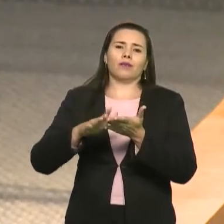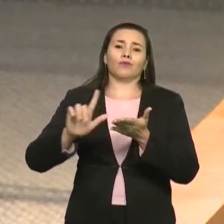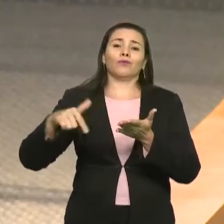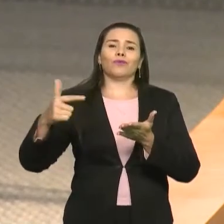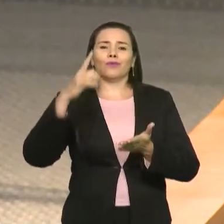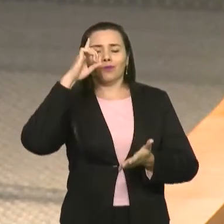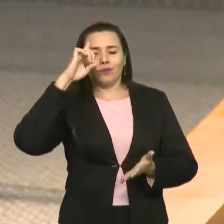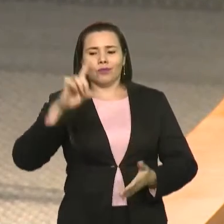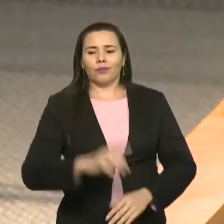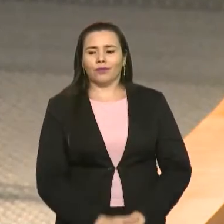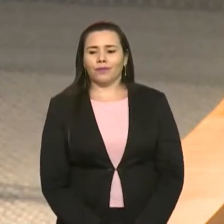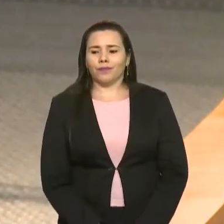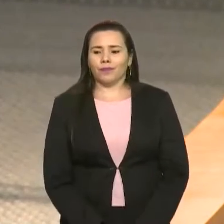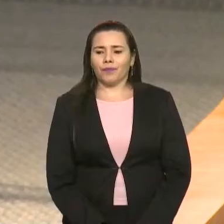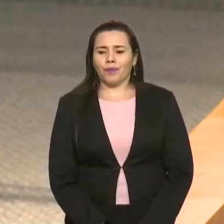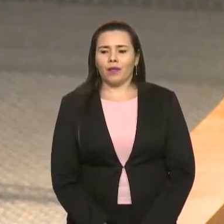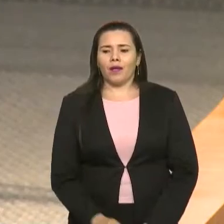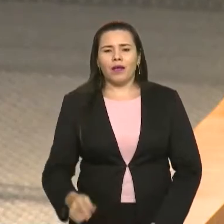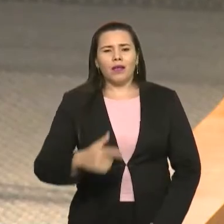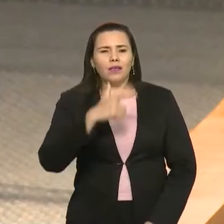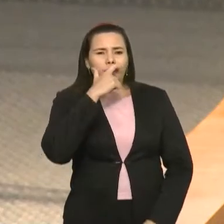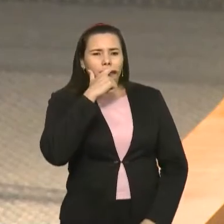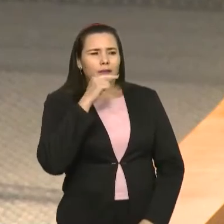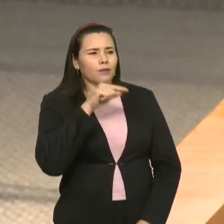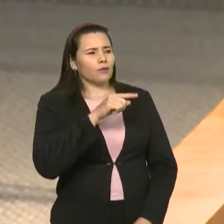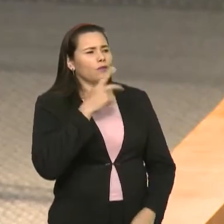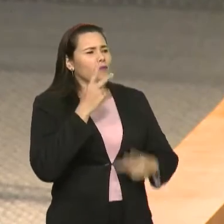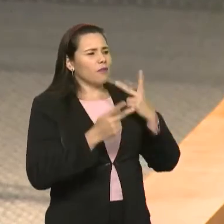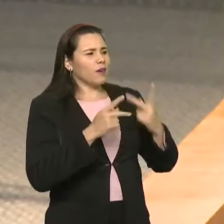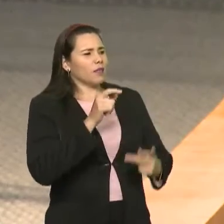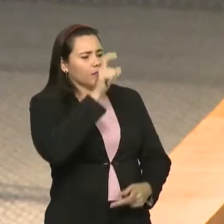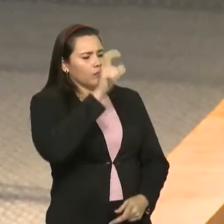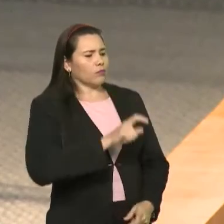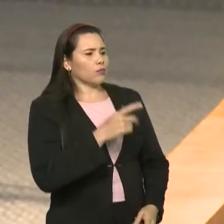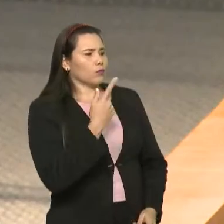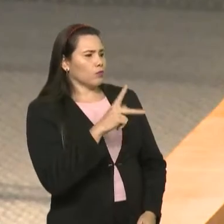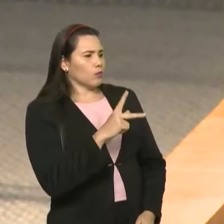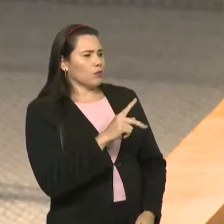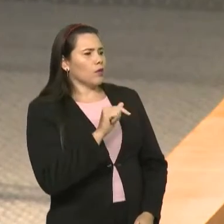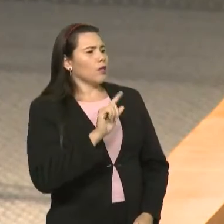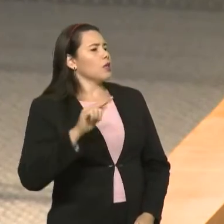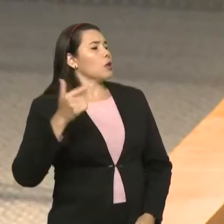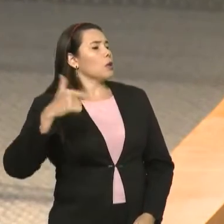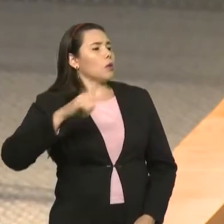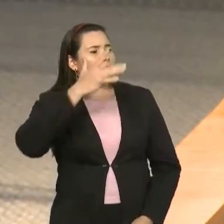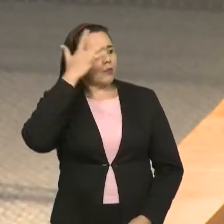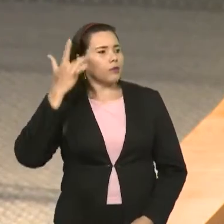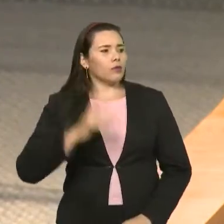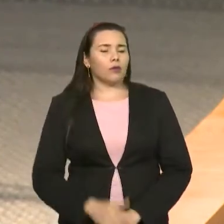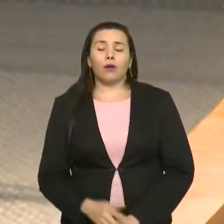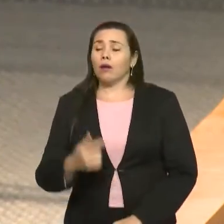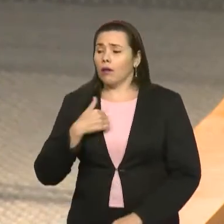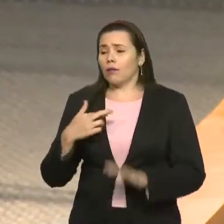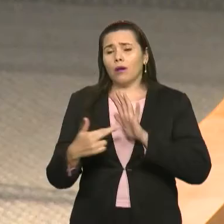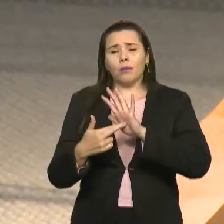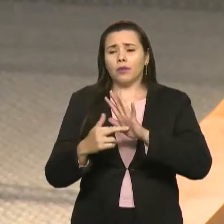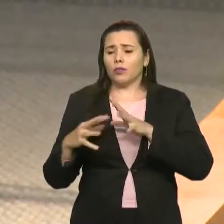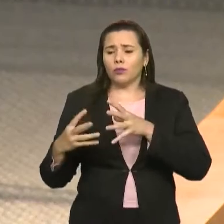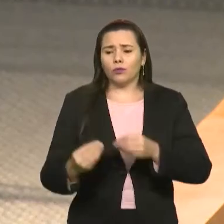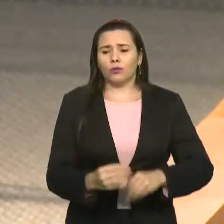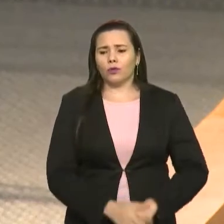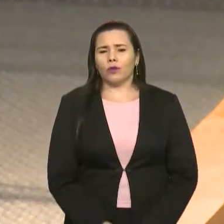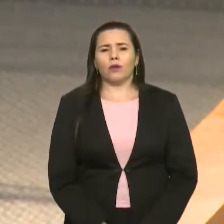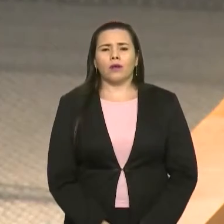mas César, fala de ti e os outros. Eu represento os outros. Eu represento os Joãos, as Marias, os